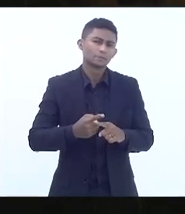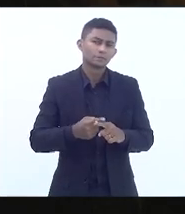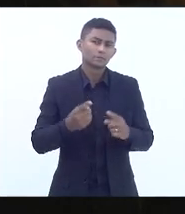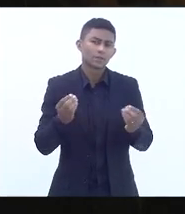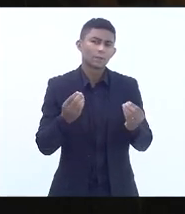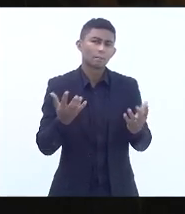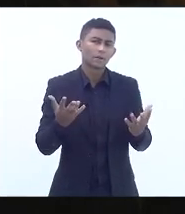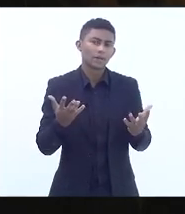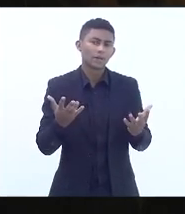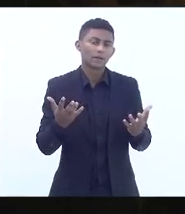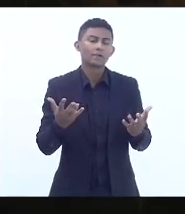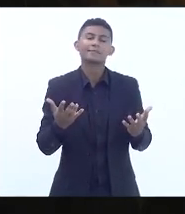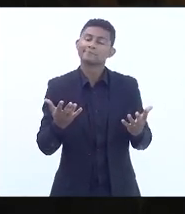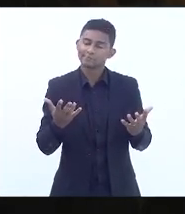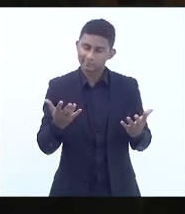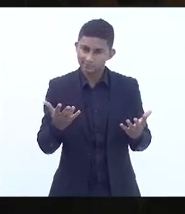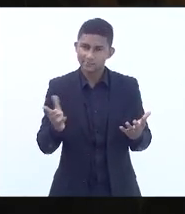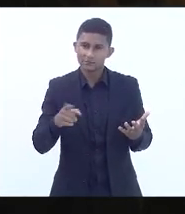nos tempos